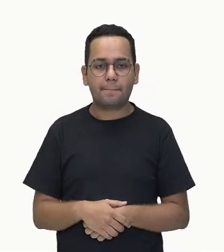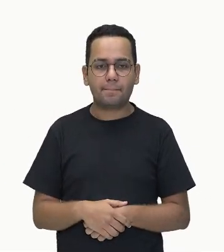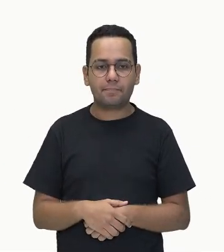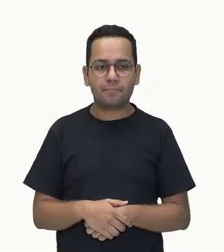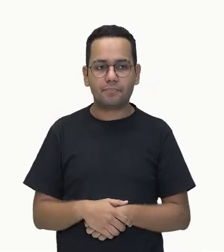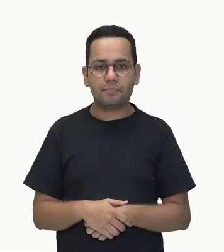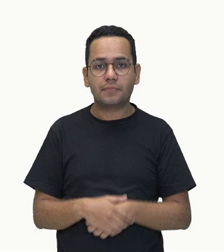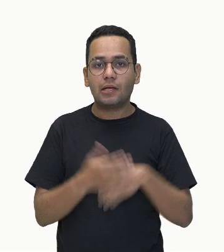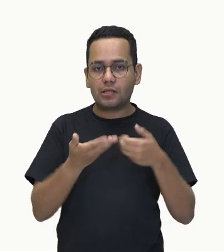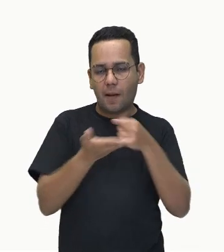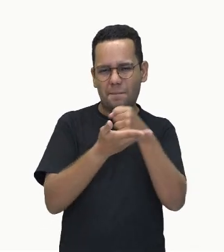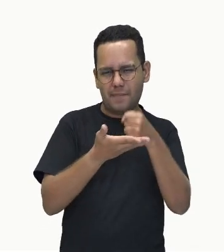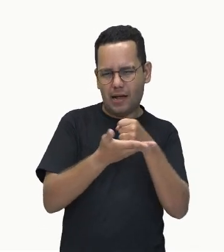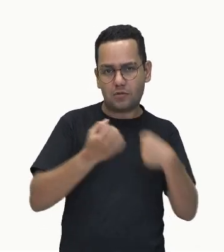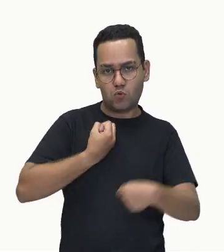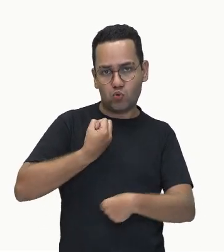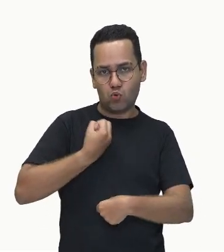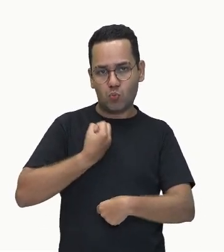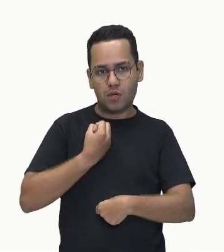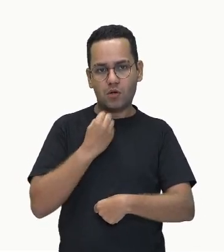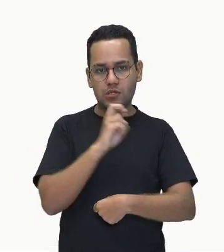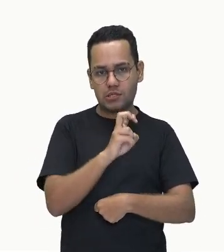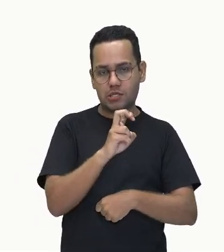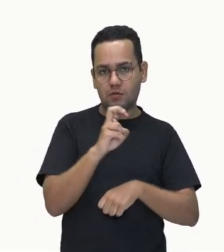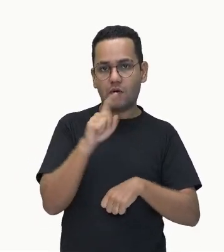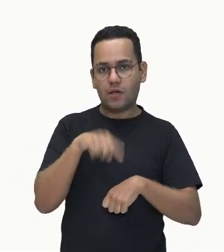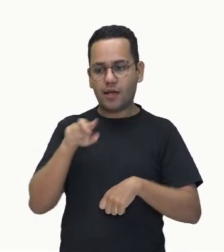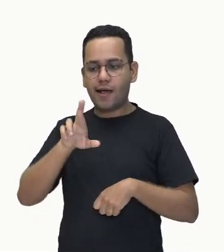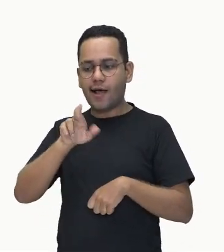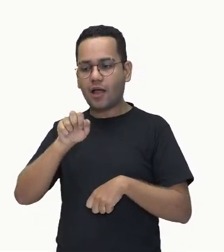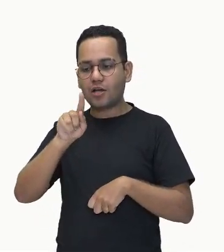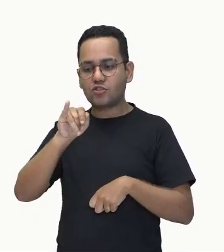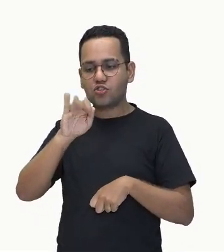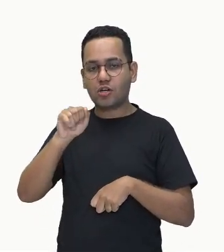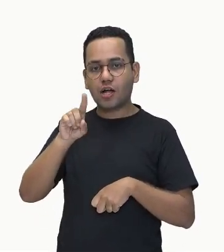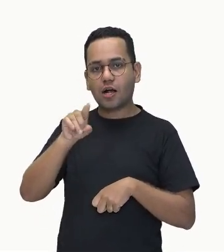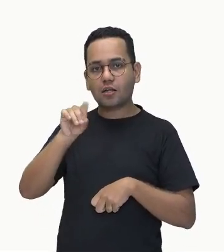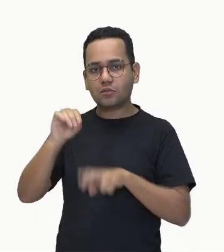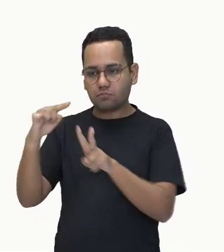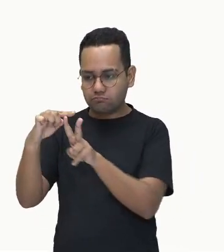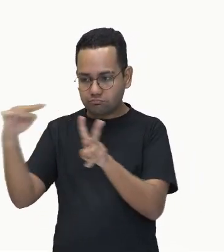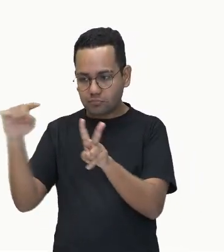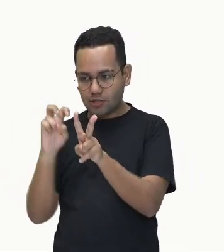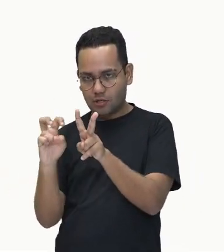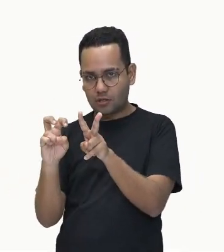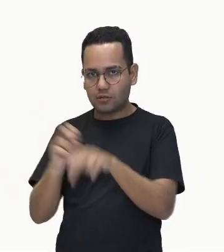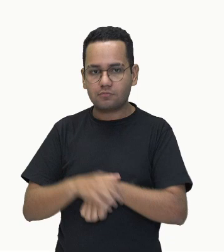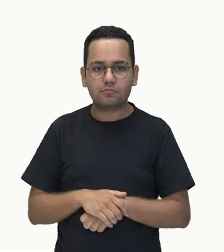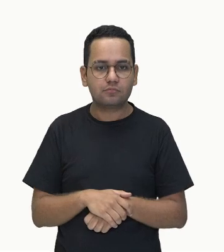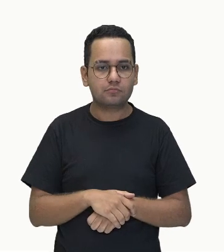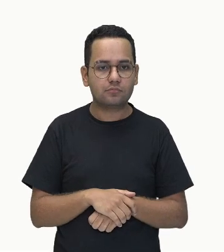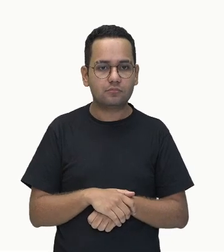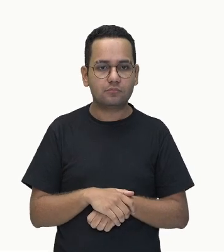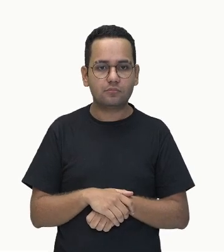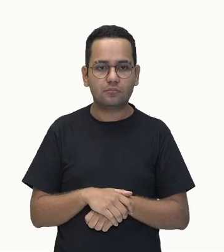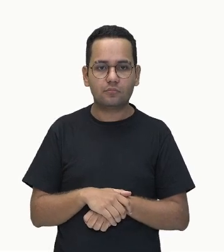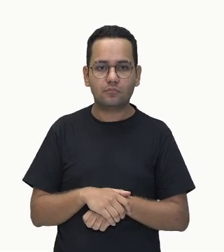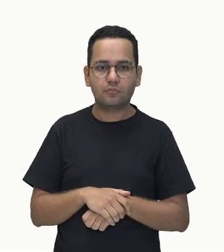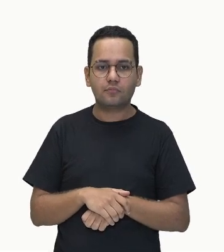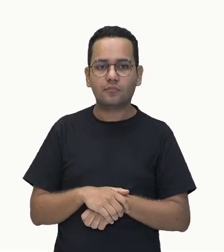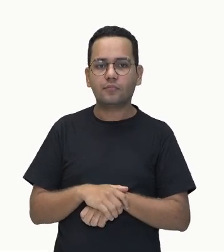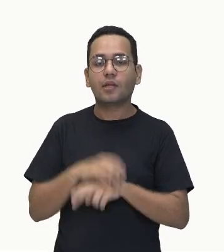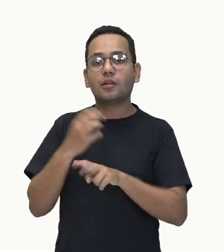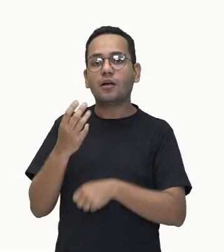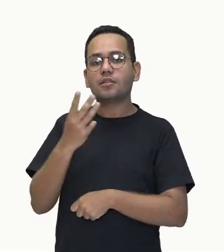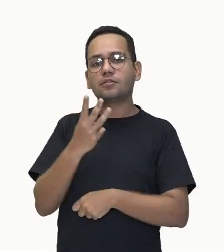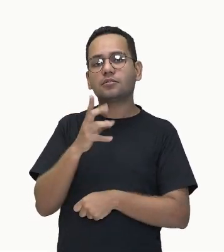base dessa potência vai virar o radicando aqui né E aí você distribui o o denominador ele vai